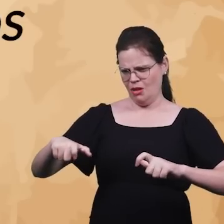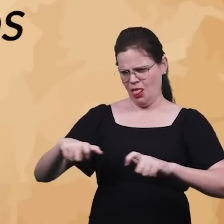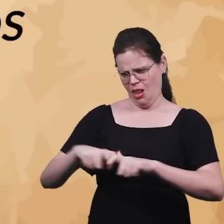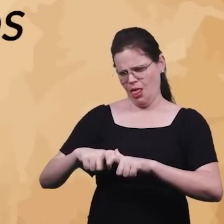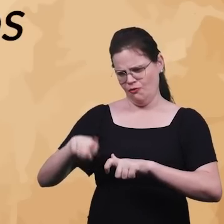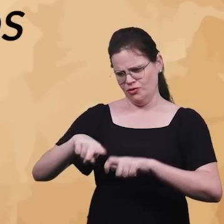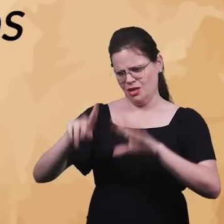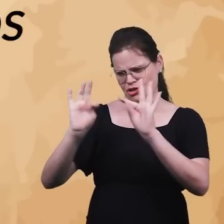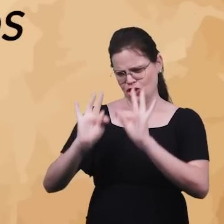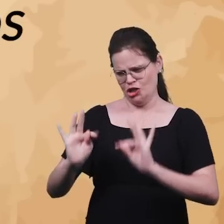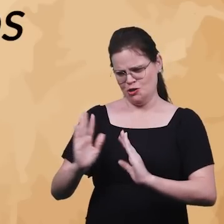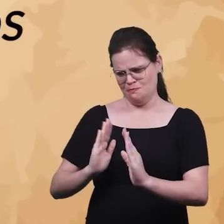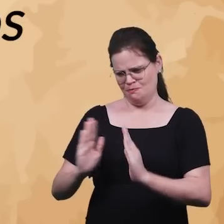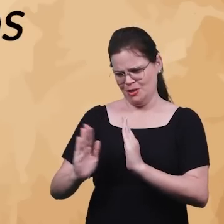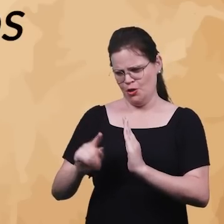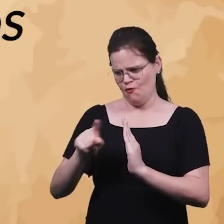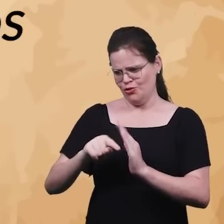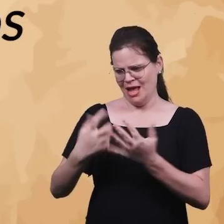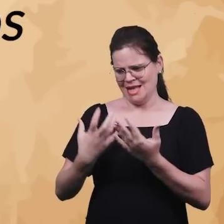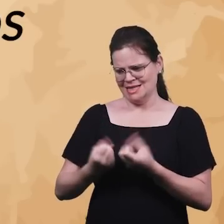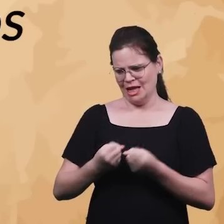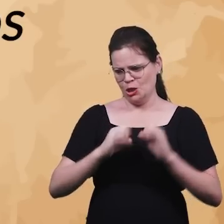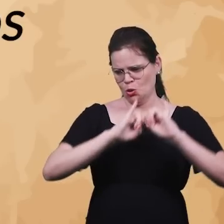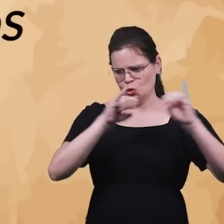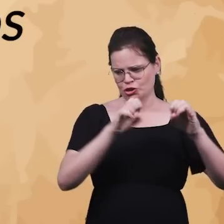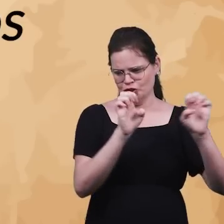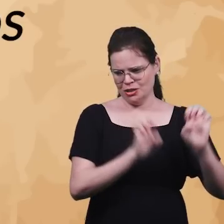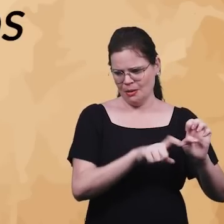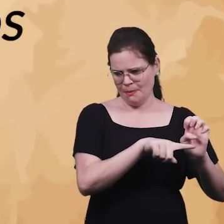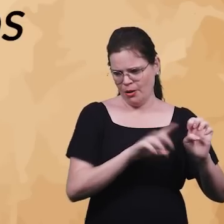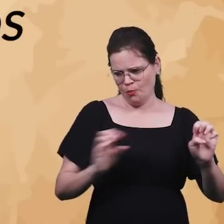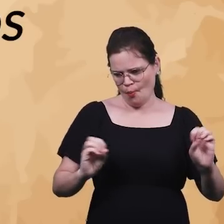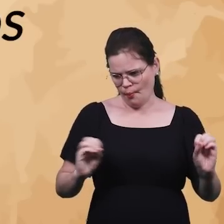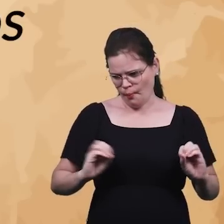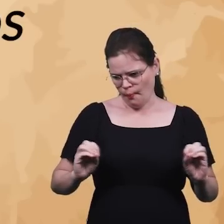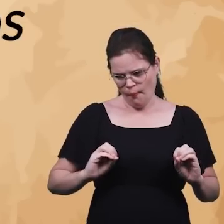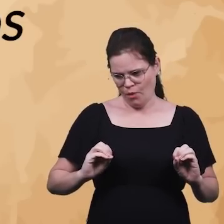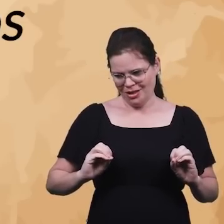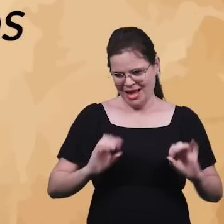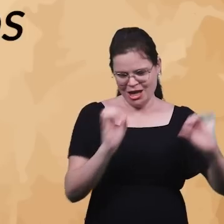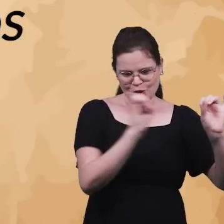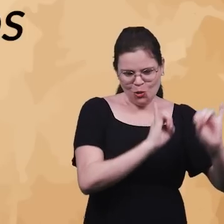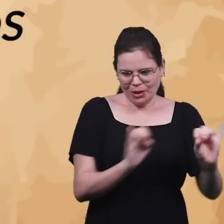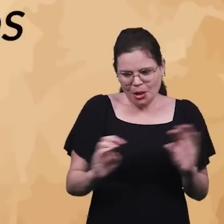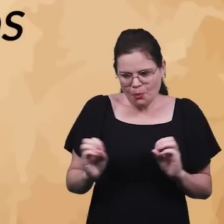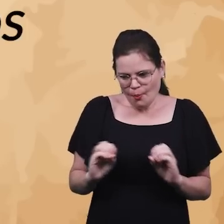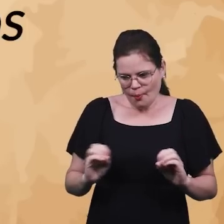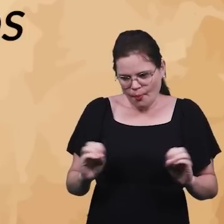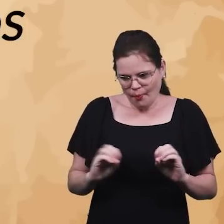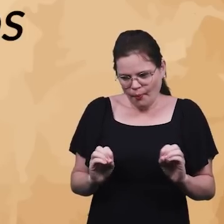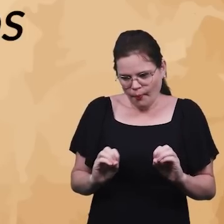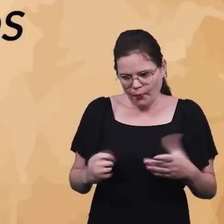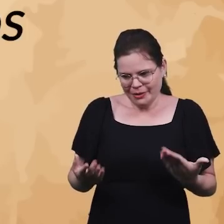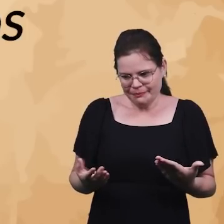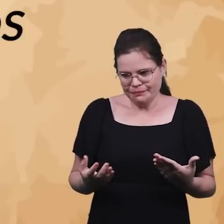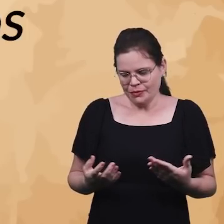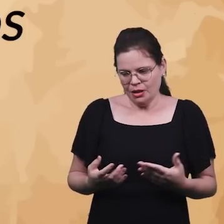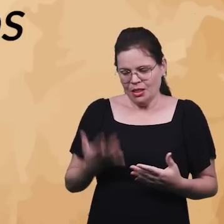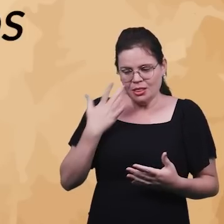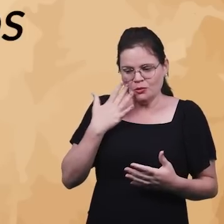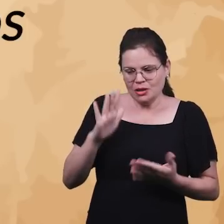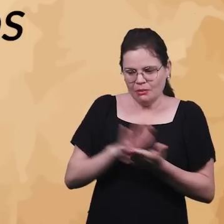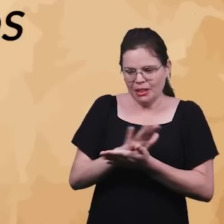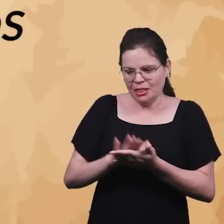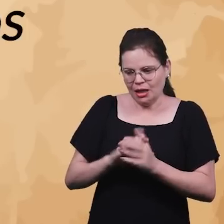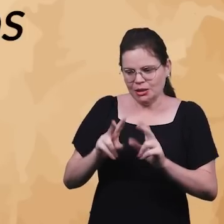Tiatira, que aqueles que não têm esta doutrina, qual doutrina? A doutrina de Tiatira, e não